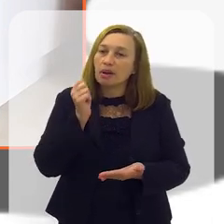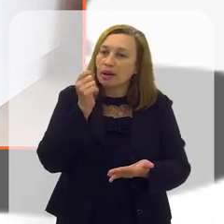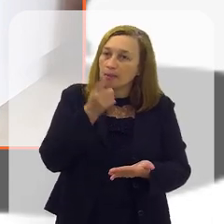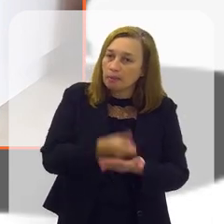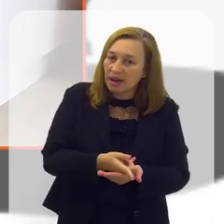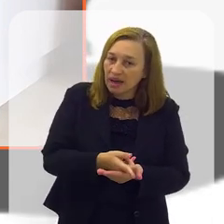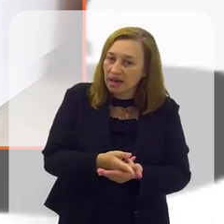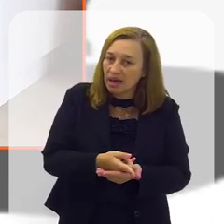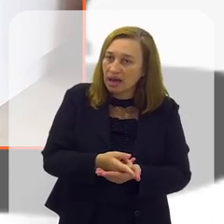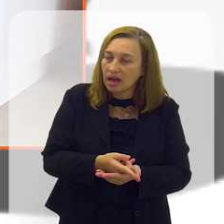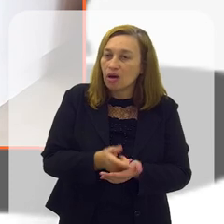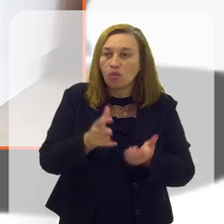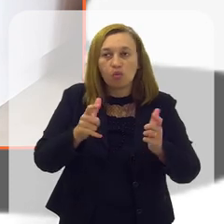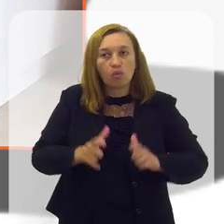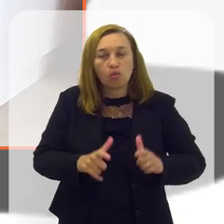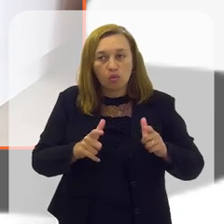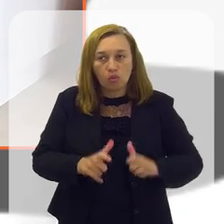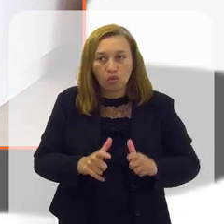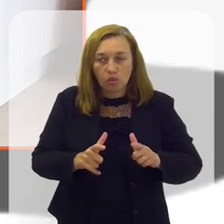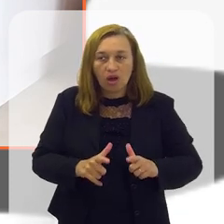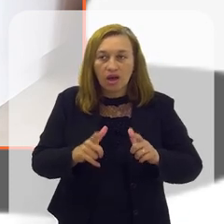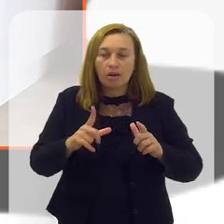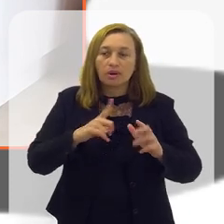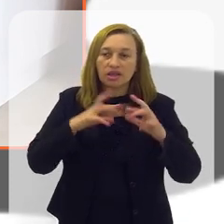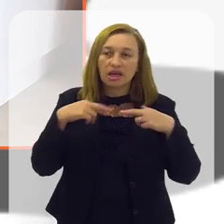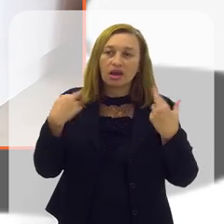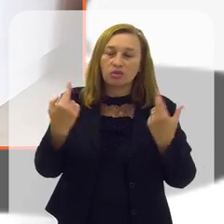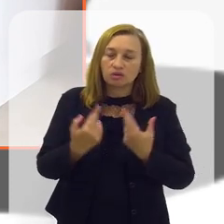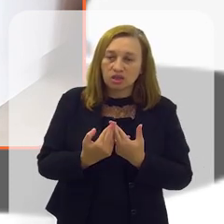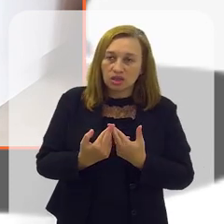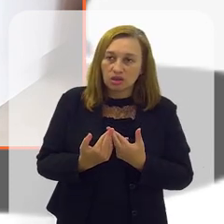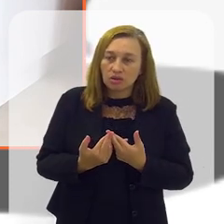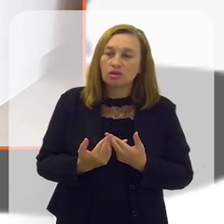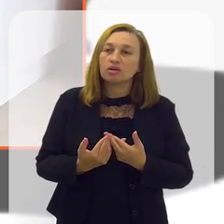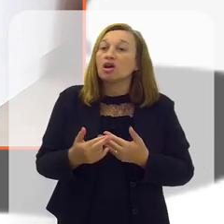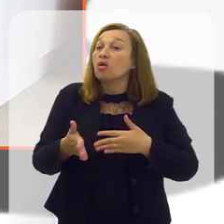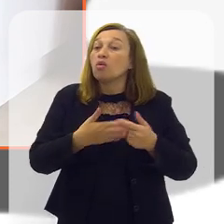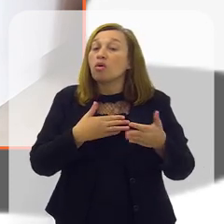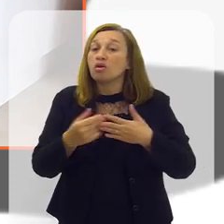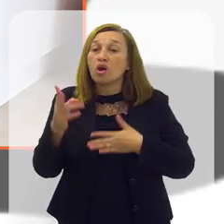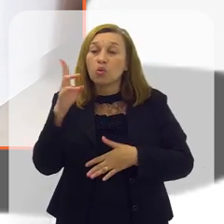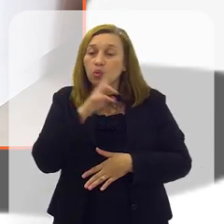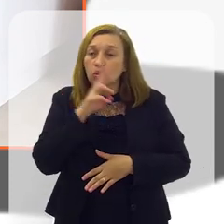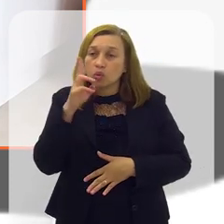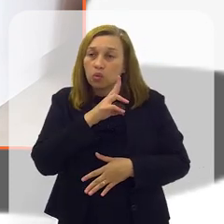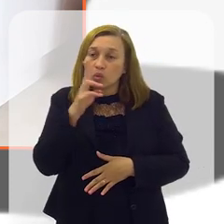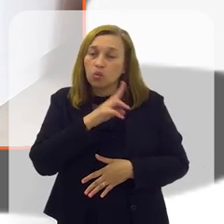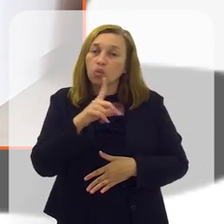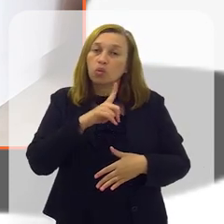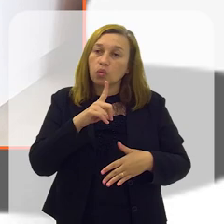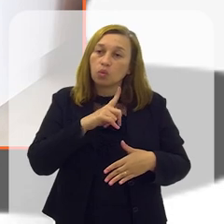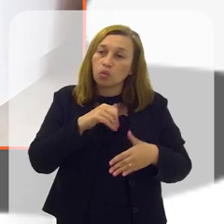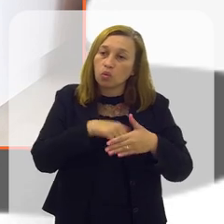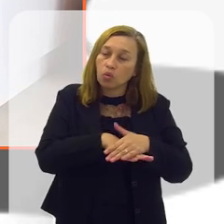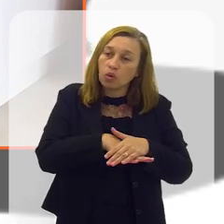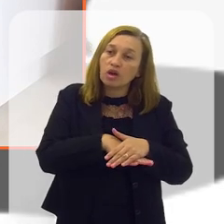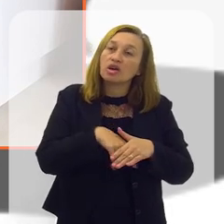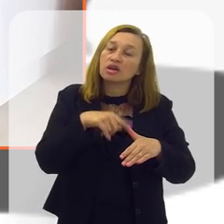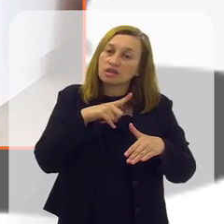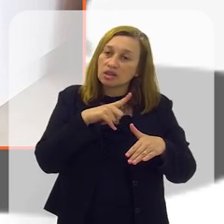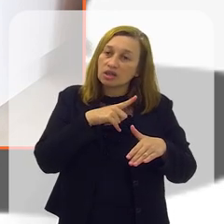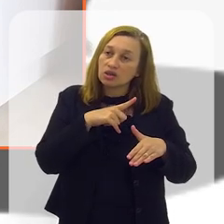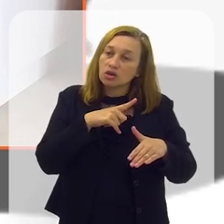se sustentar e ter um mínimo de uma reserva prudente financeira para qualquer emergência que